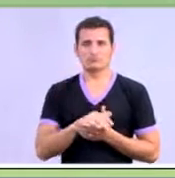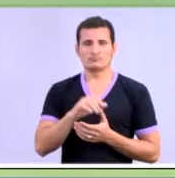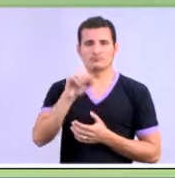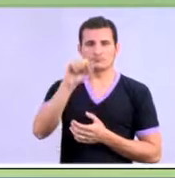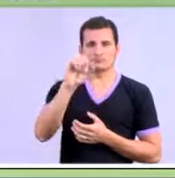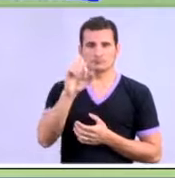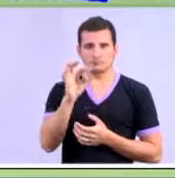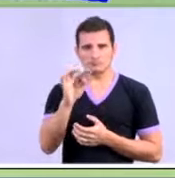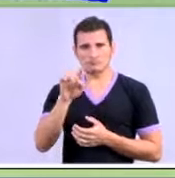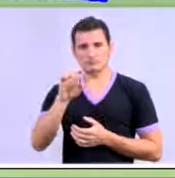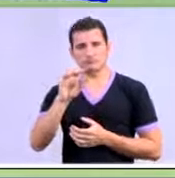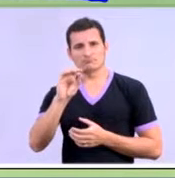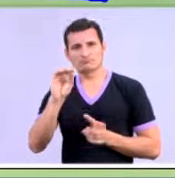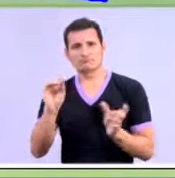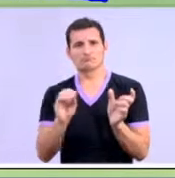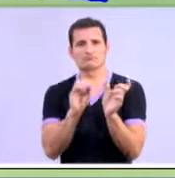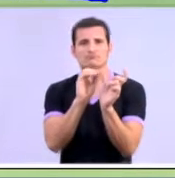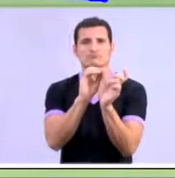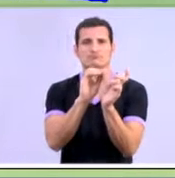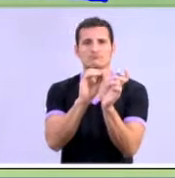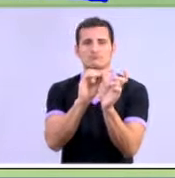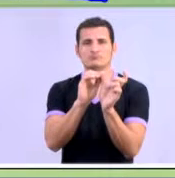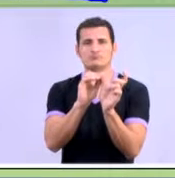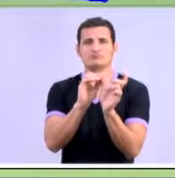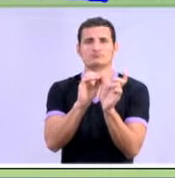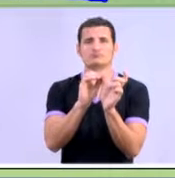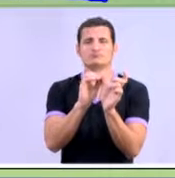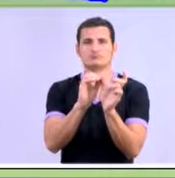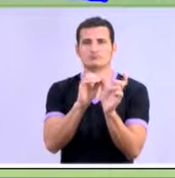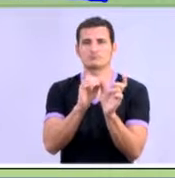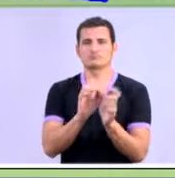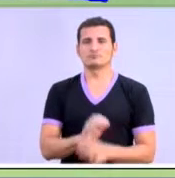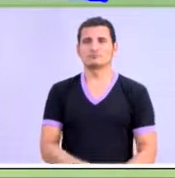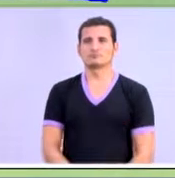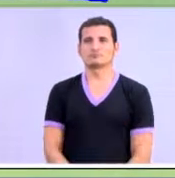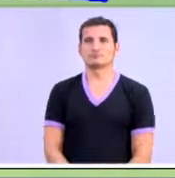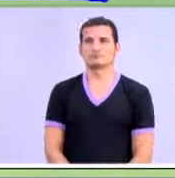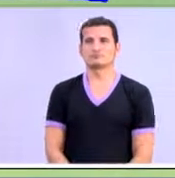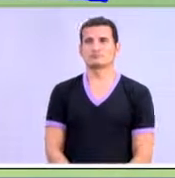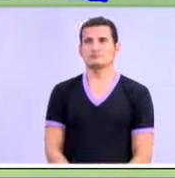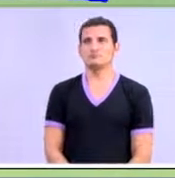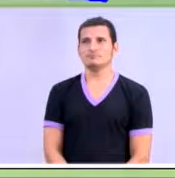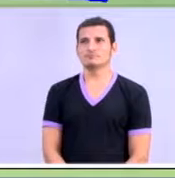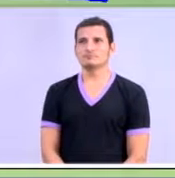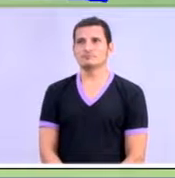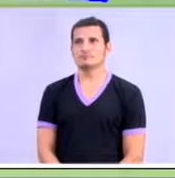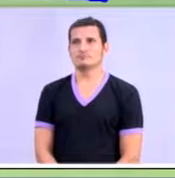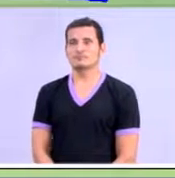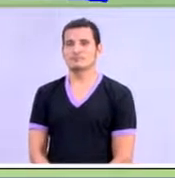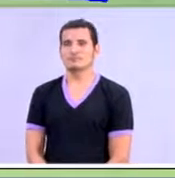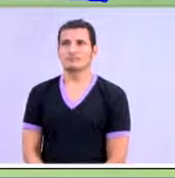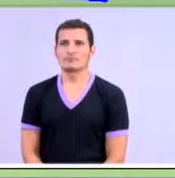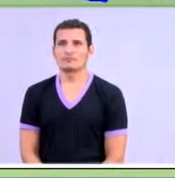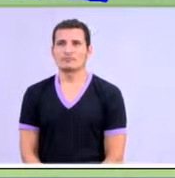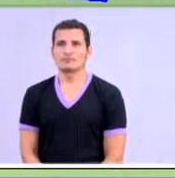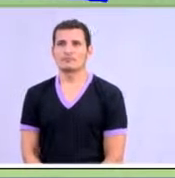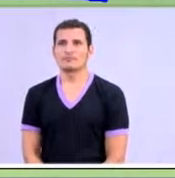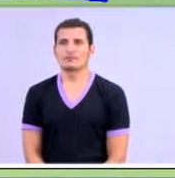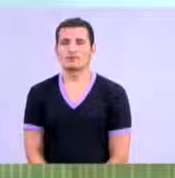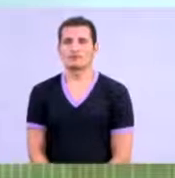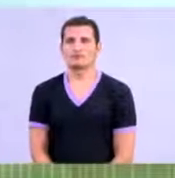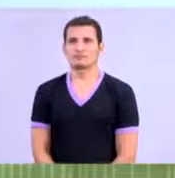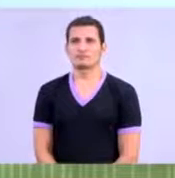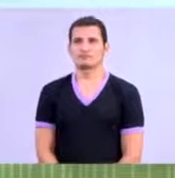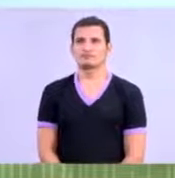atribuir um valor a um atributo, né? Atribuir a um atributo ficou legal, mas é assim mesmo. Então nós definimos aí o get e o